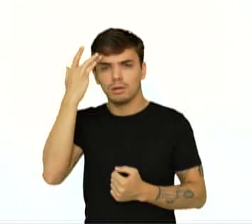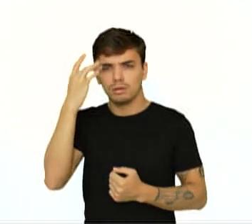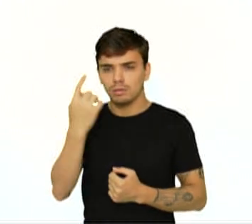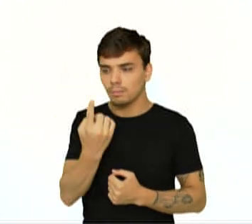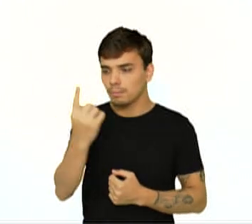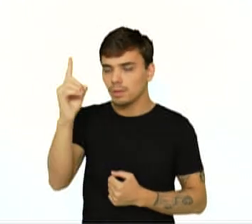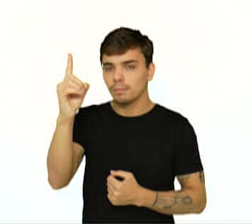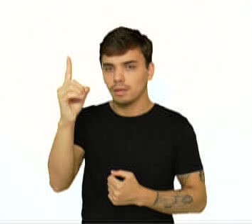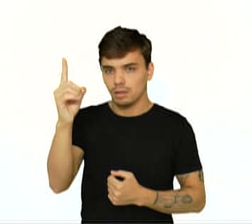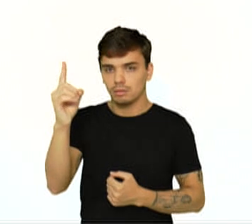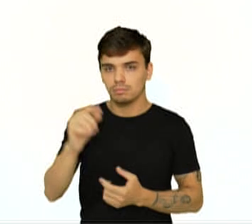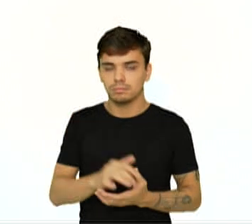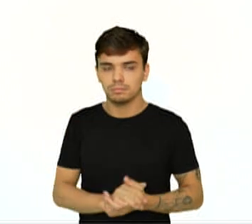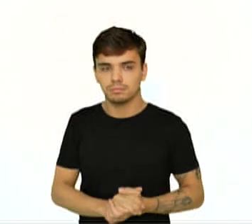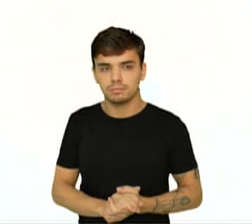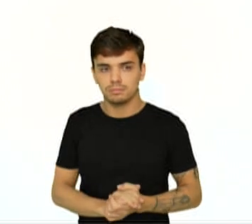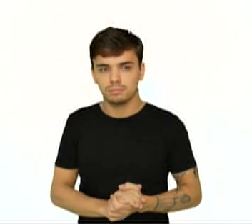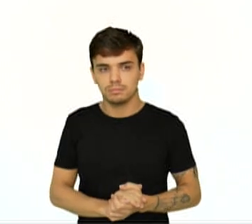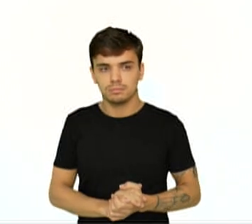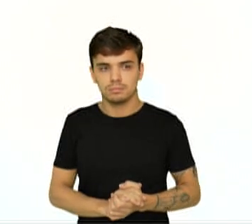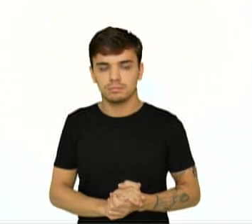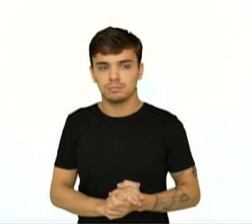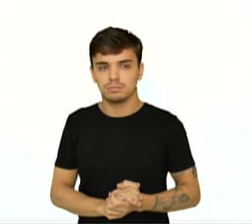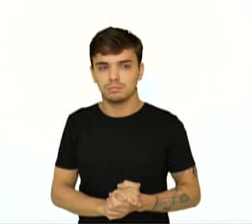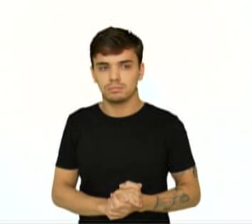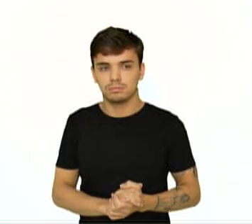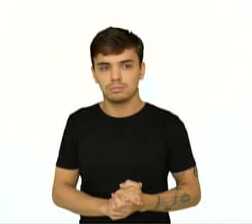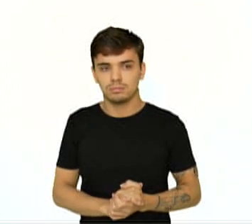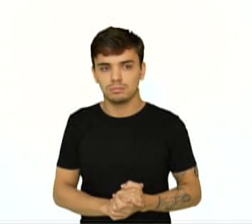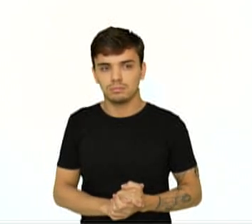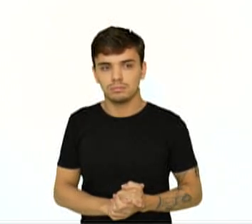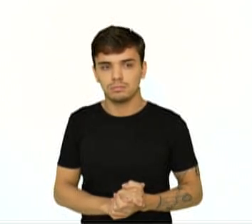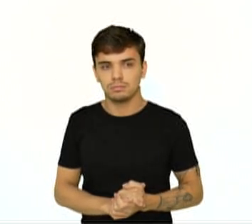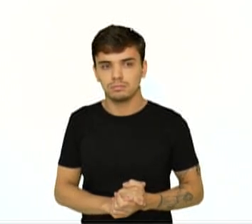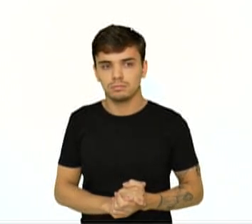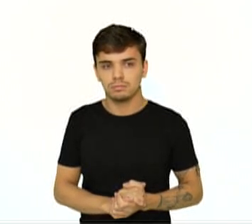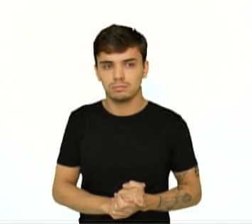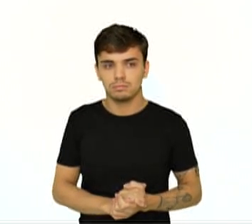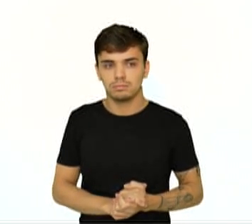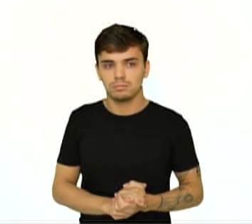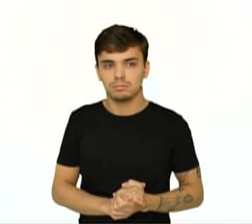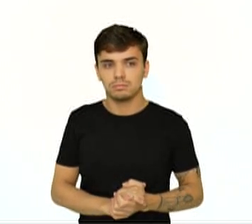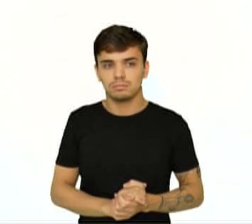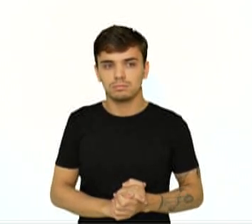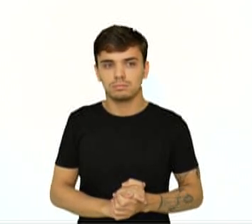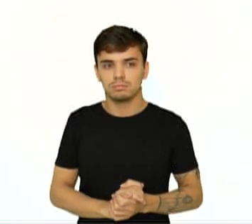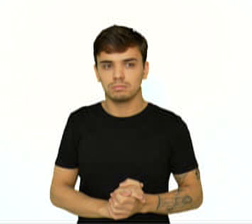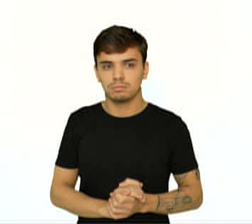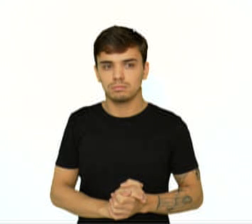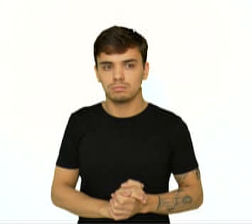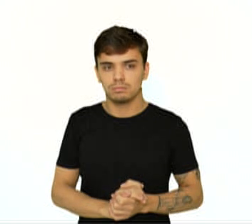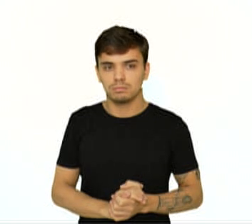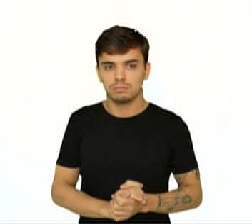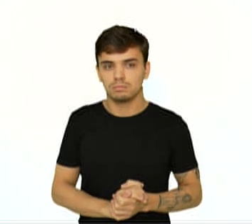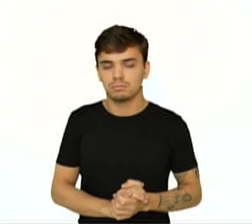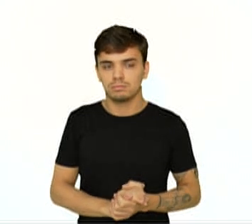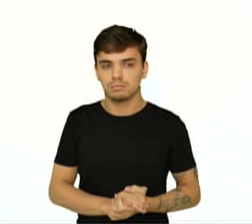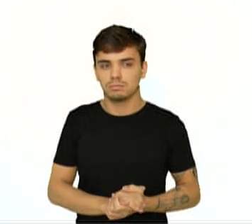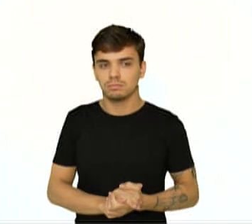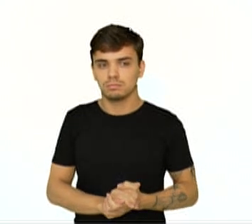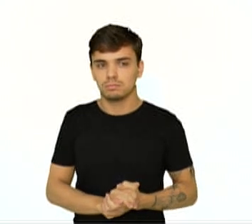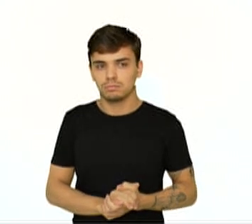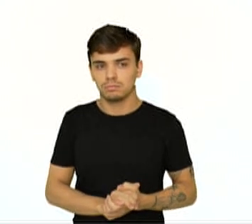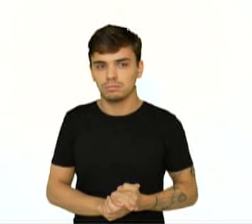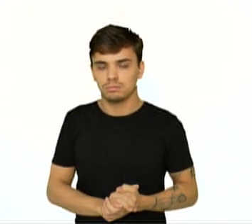bien? Se trata de um verbo que sofre uma alteração de la regularidade apenas em la primeira persona